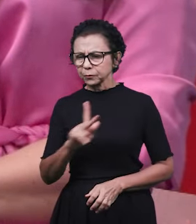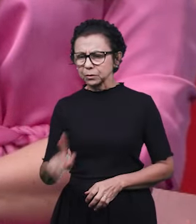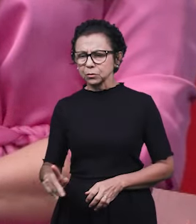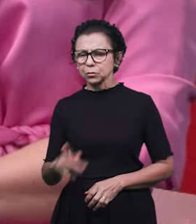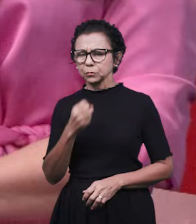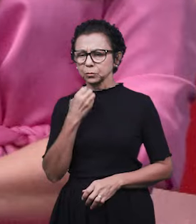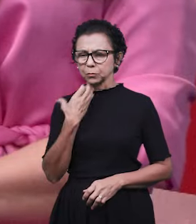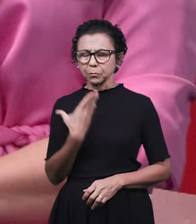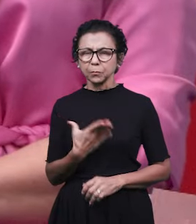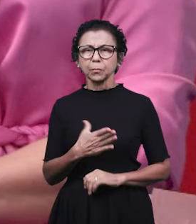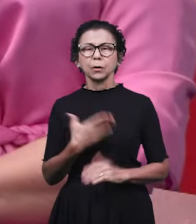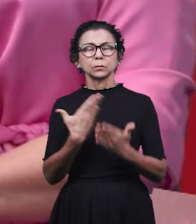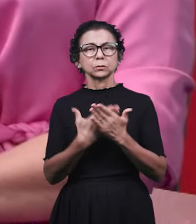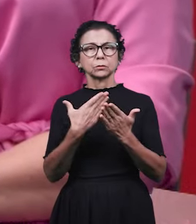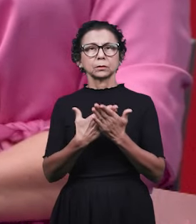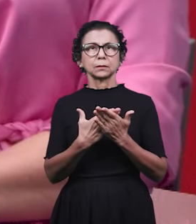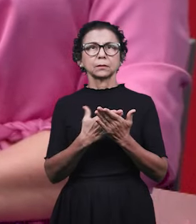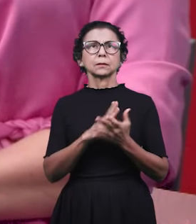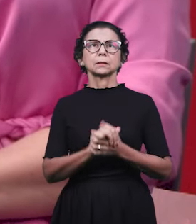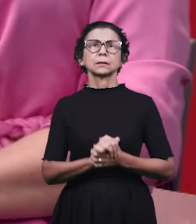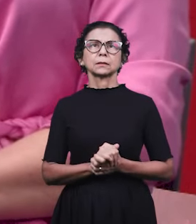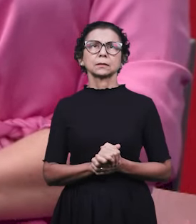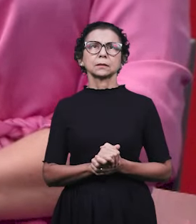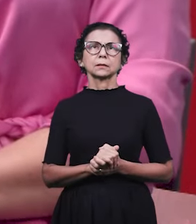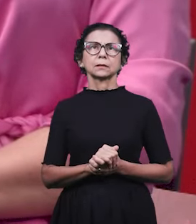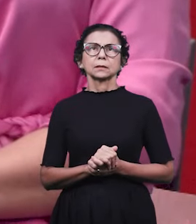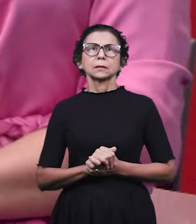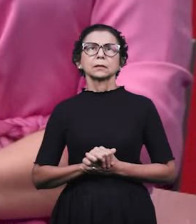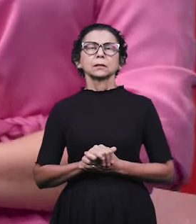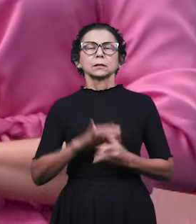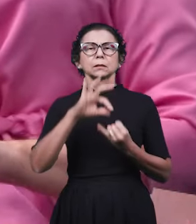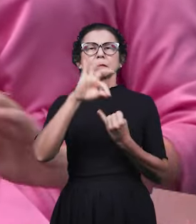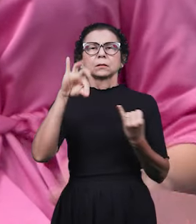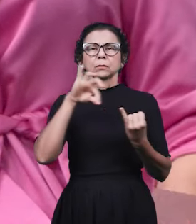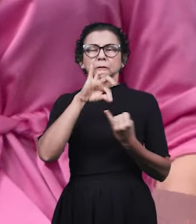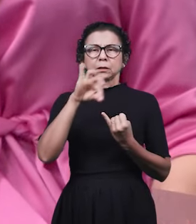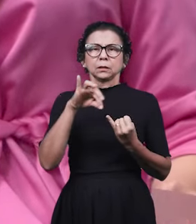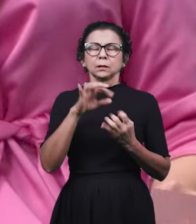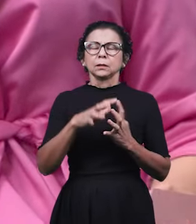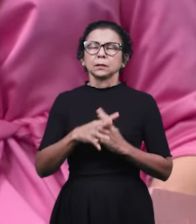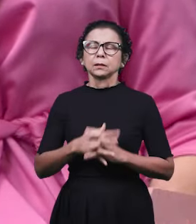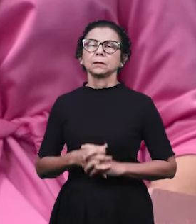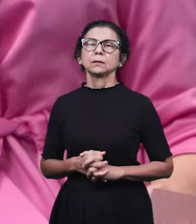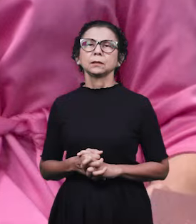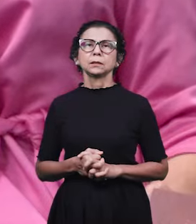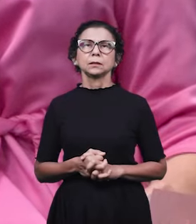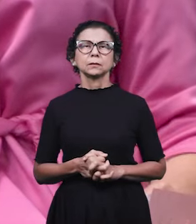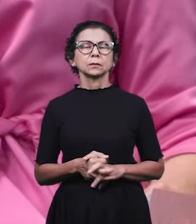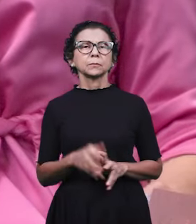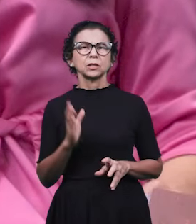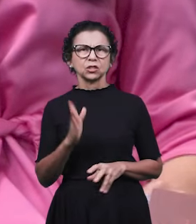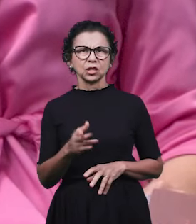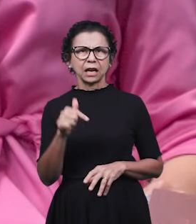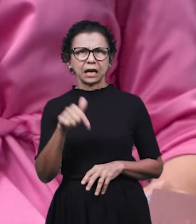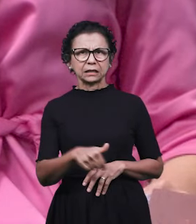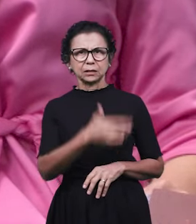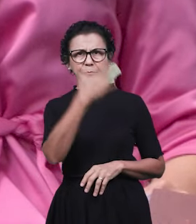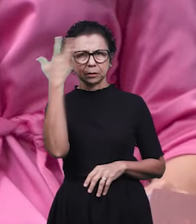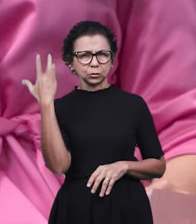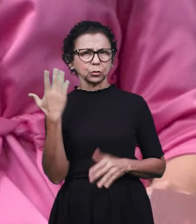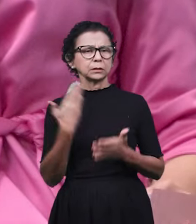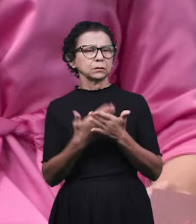Federal, os nossos estudantes, a Rebeca, que está aqui conosco, nos acompanhando e que já está no campus Vila Velha, não é